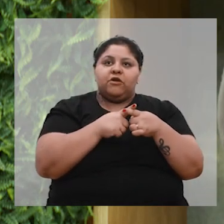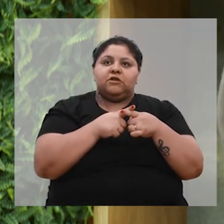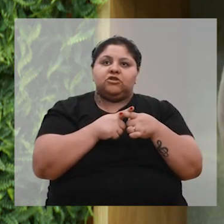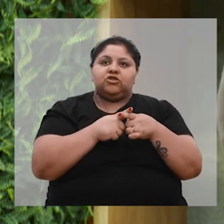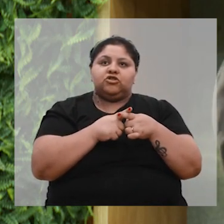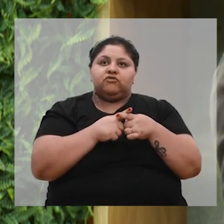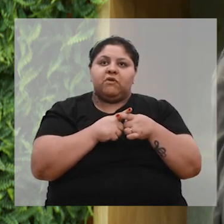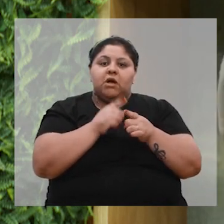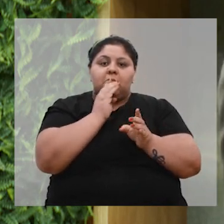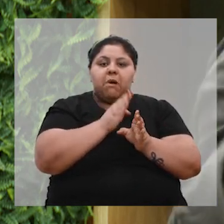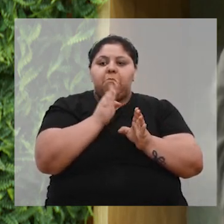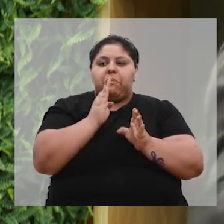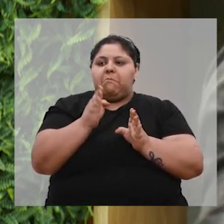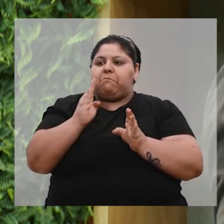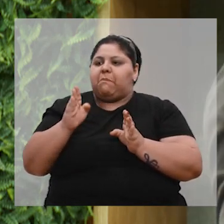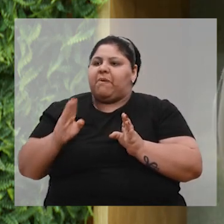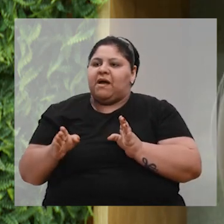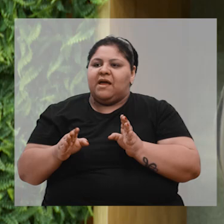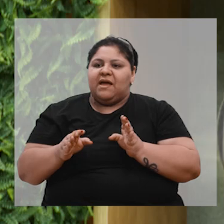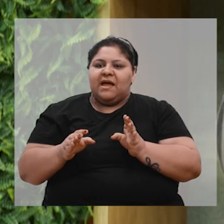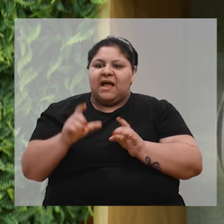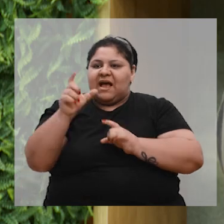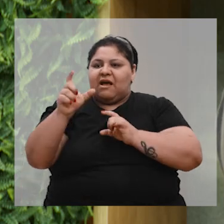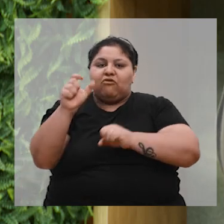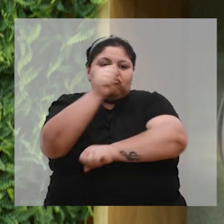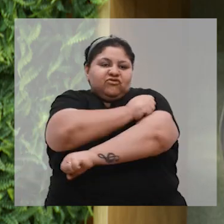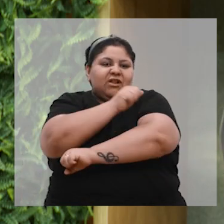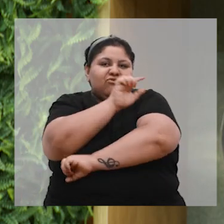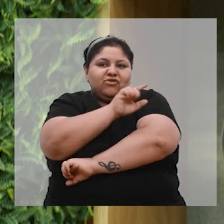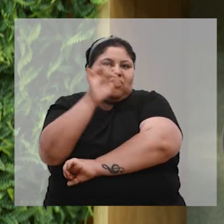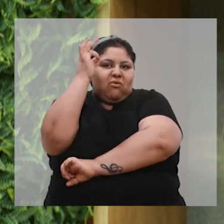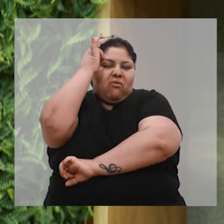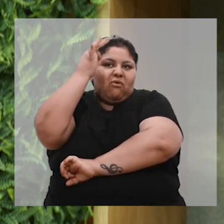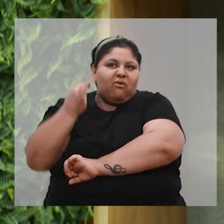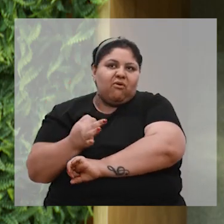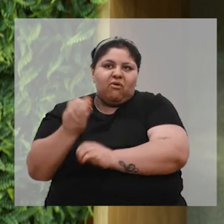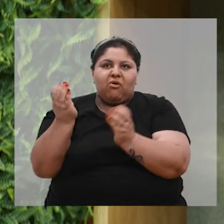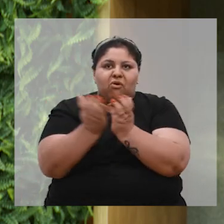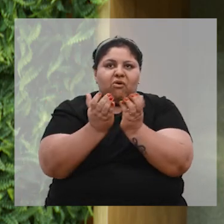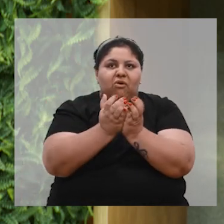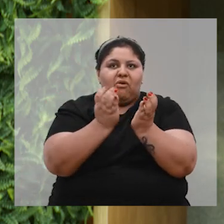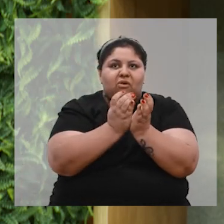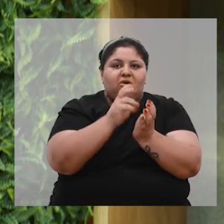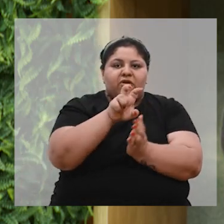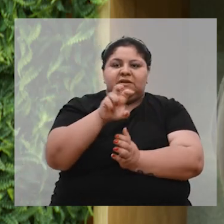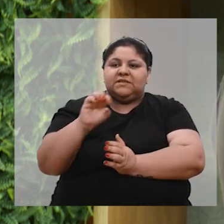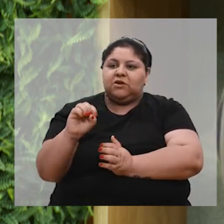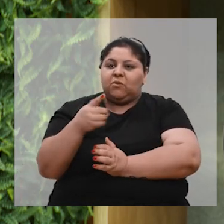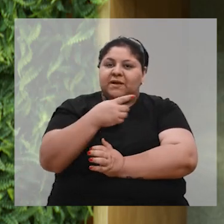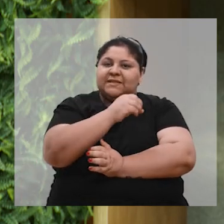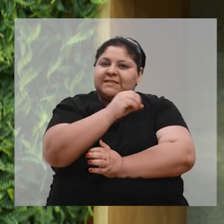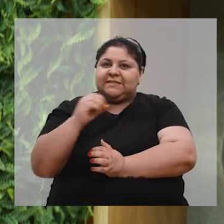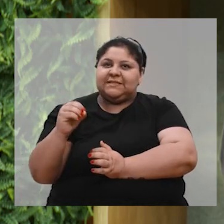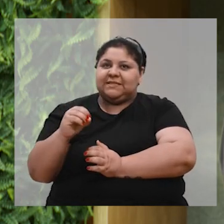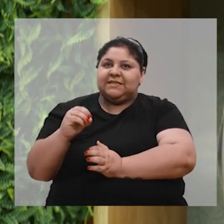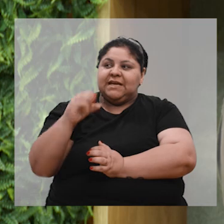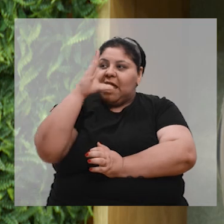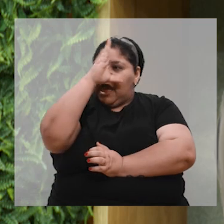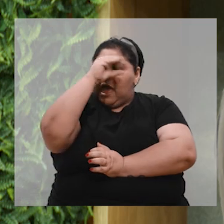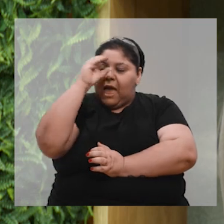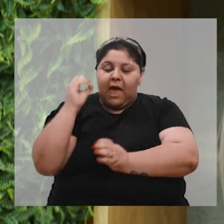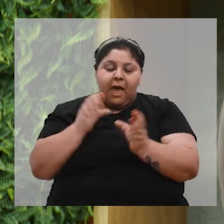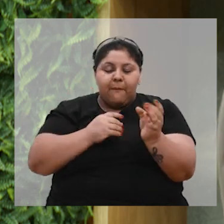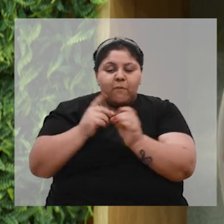tiver frequência, não vai ressoar, eles não vão aprender. E numa aula com 50, 100 crianças, adolescentes, é muito complexo